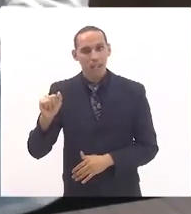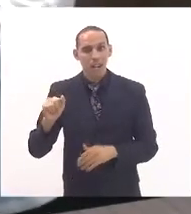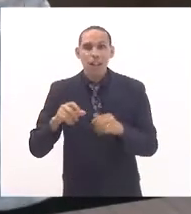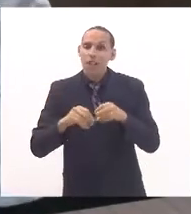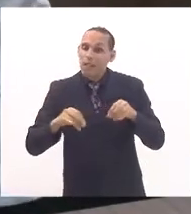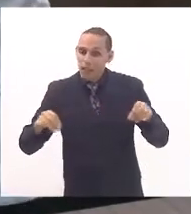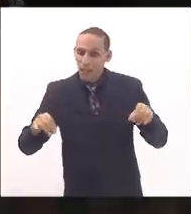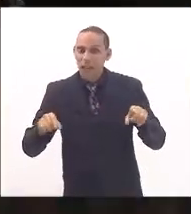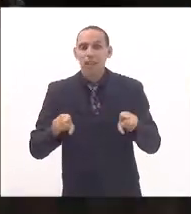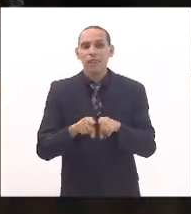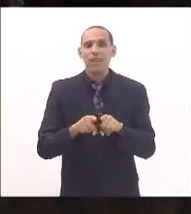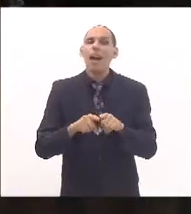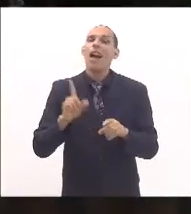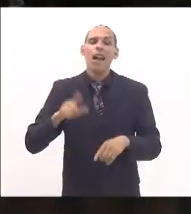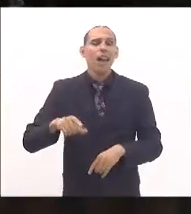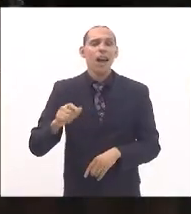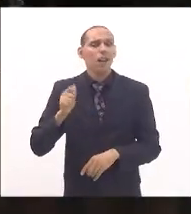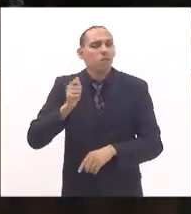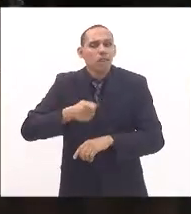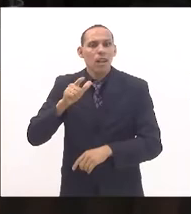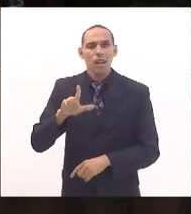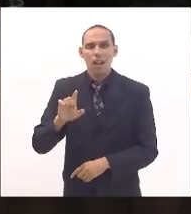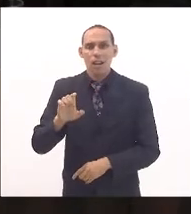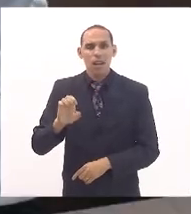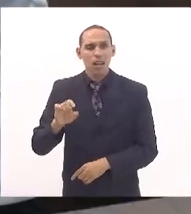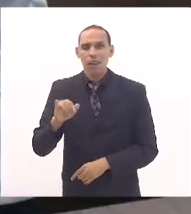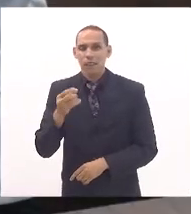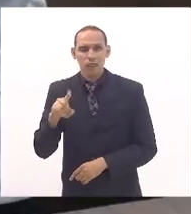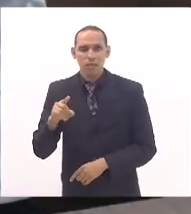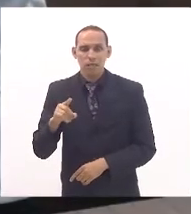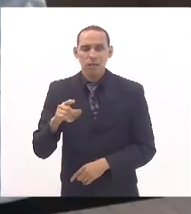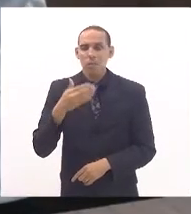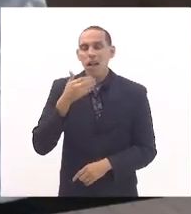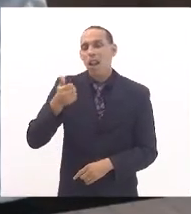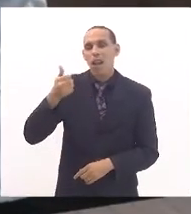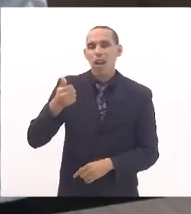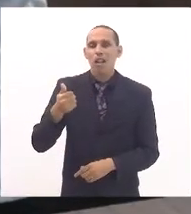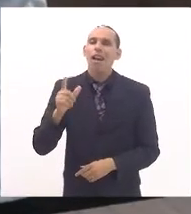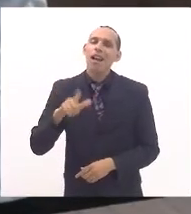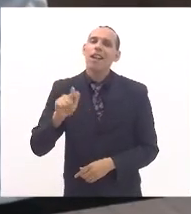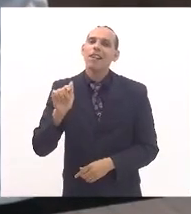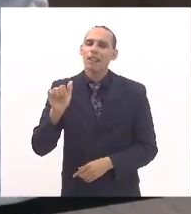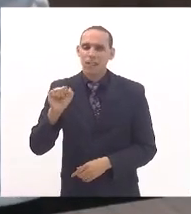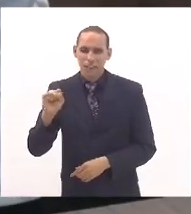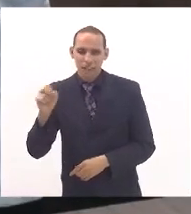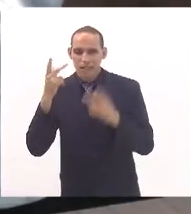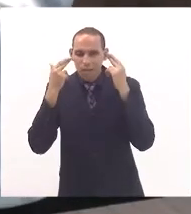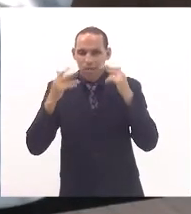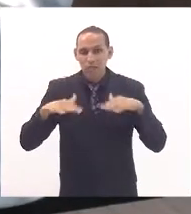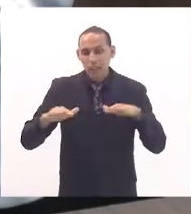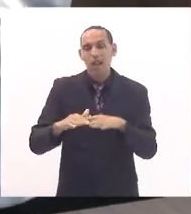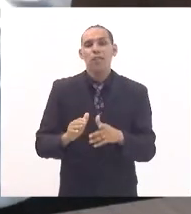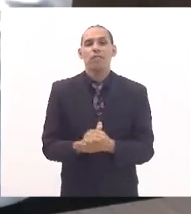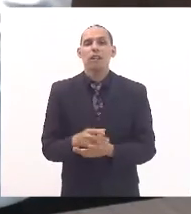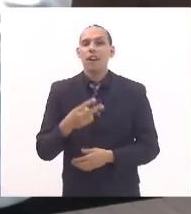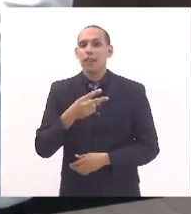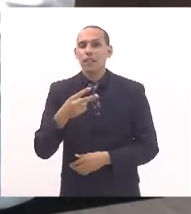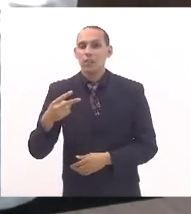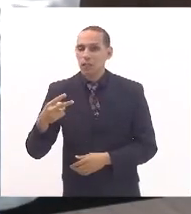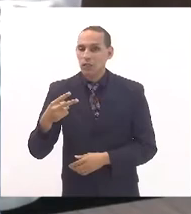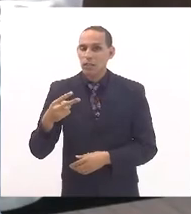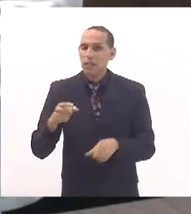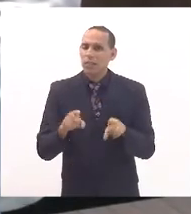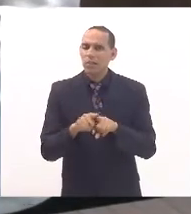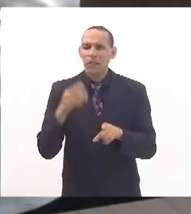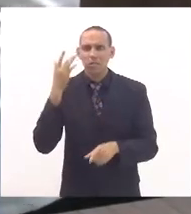utilização... É o leilão que virá, é o leilão é a termoelétrica em terra. Do gás natural. É como está 22, e eu não sei